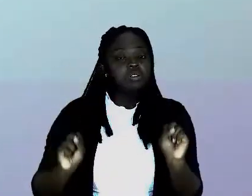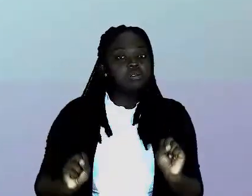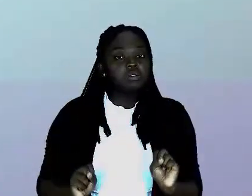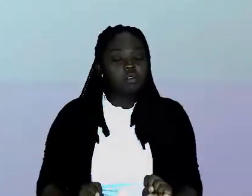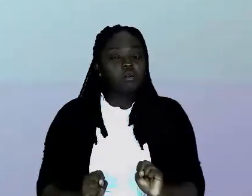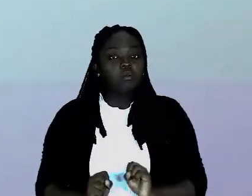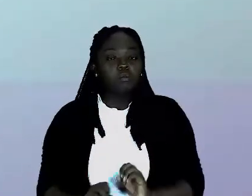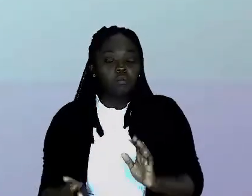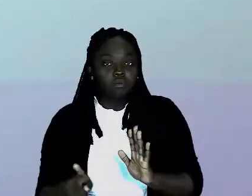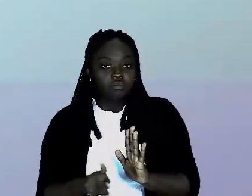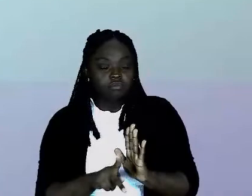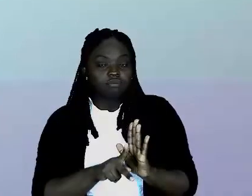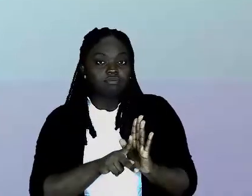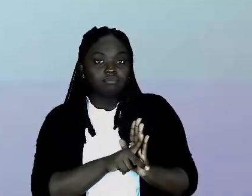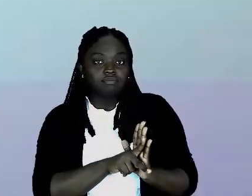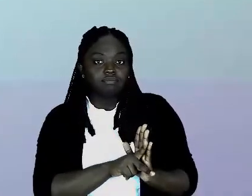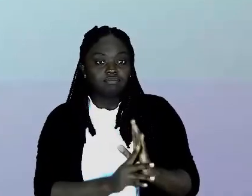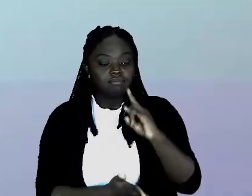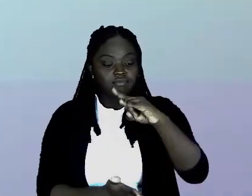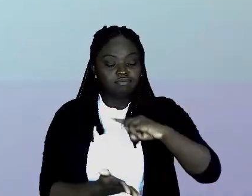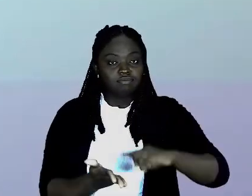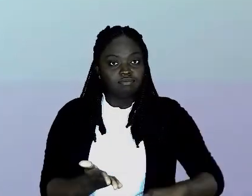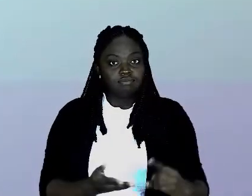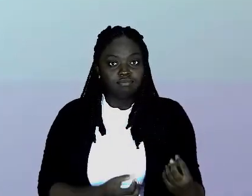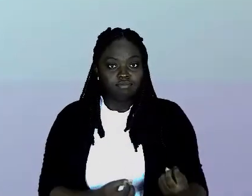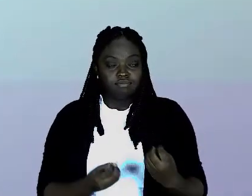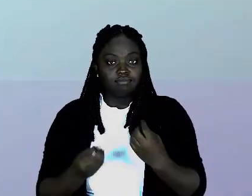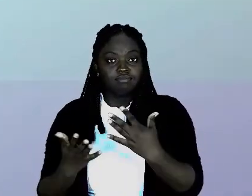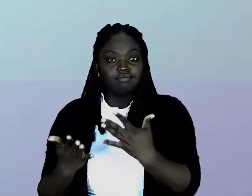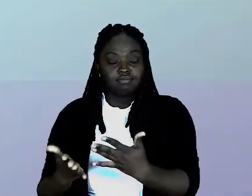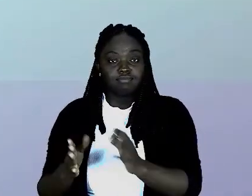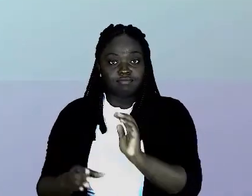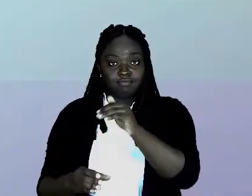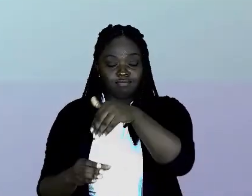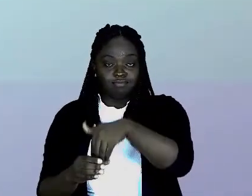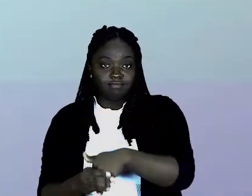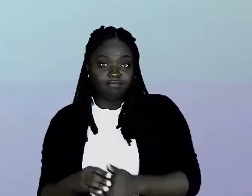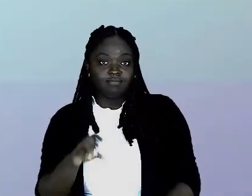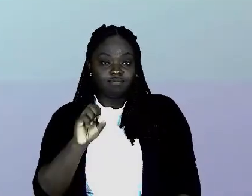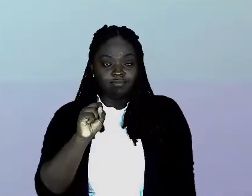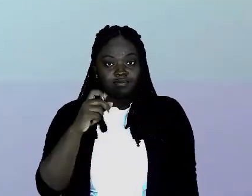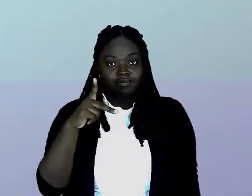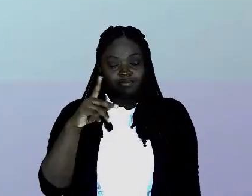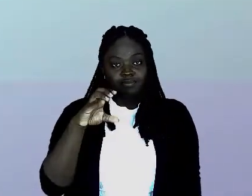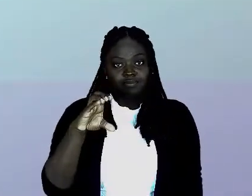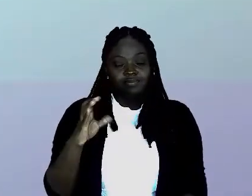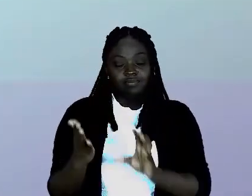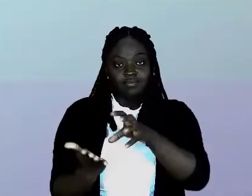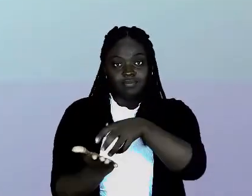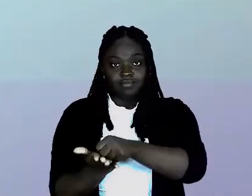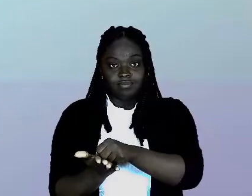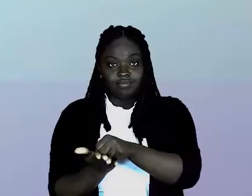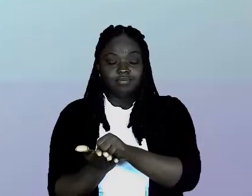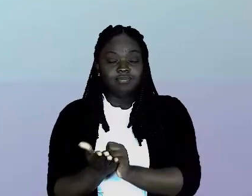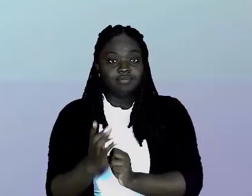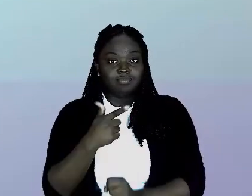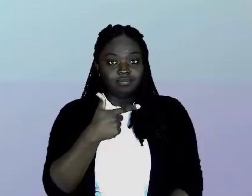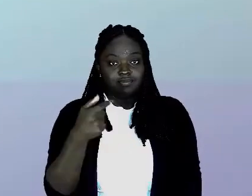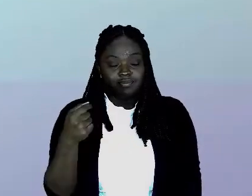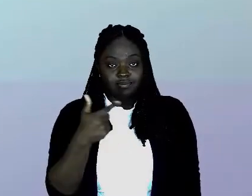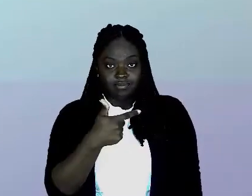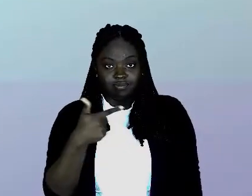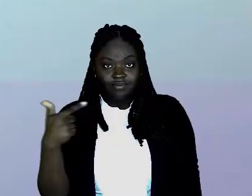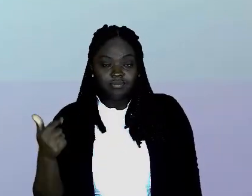Prestação de Contas Eleitorais, SPCE Cadastro 2022, consulte o Manual